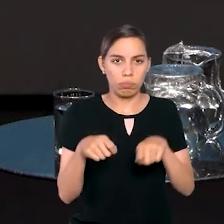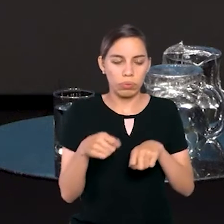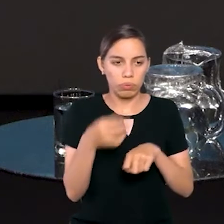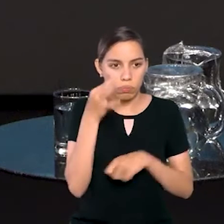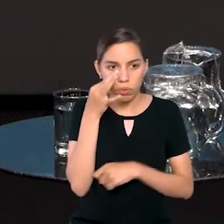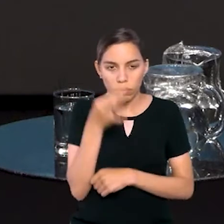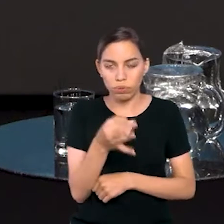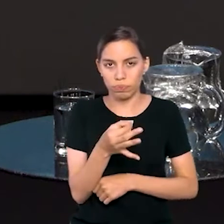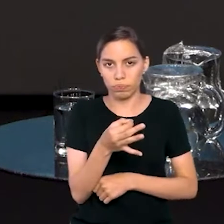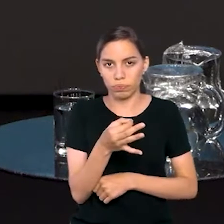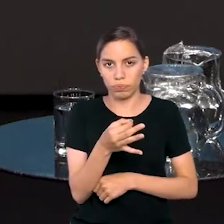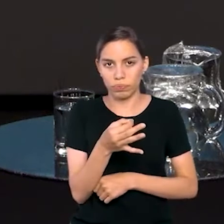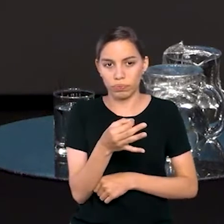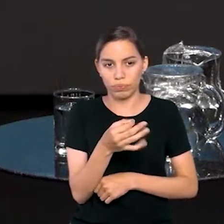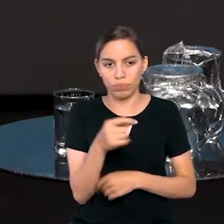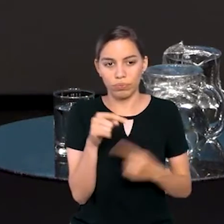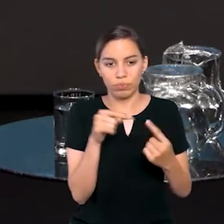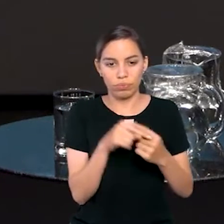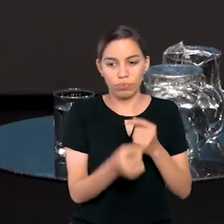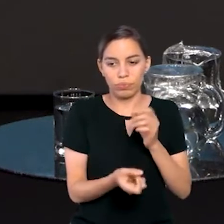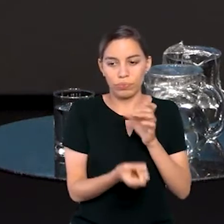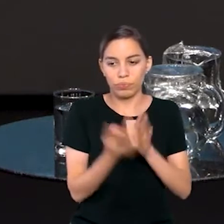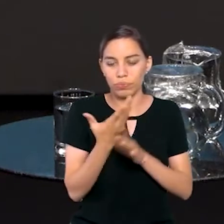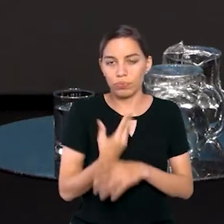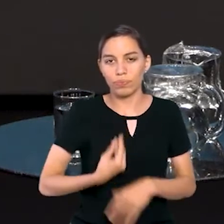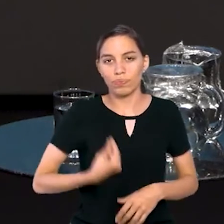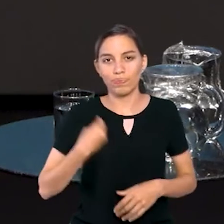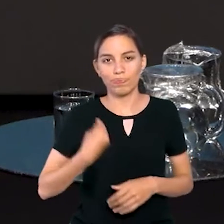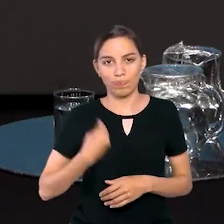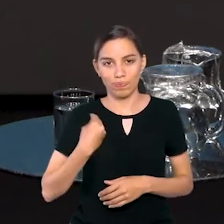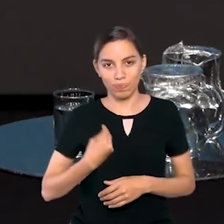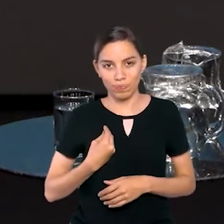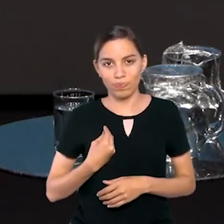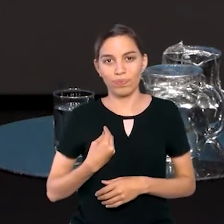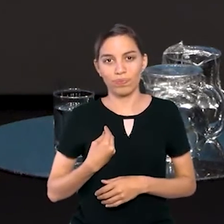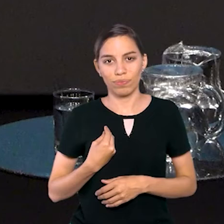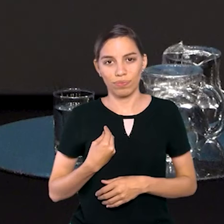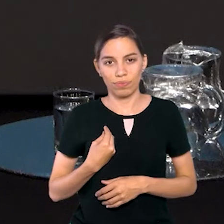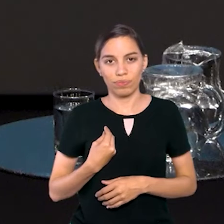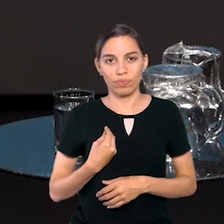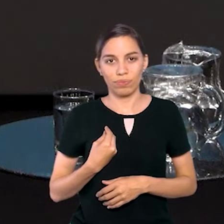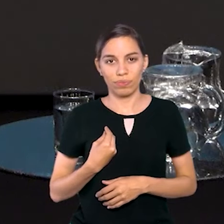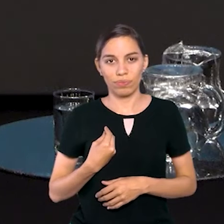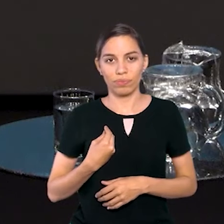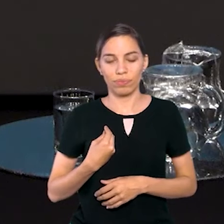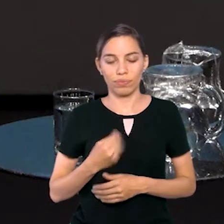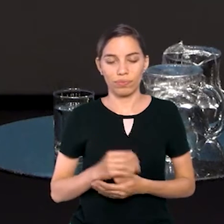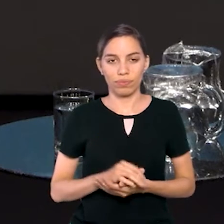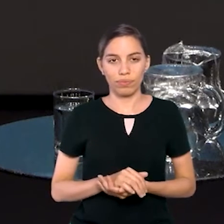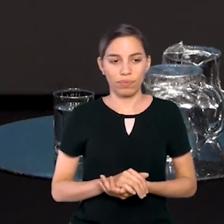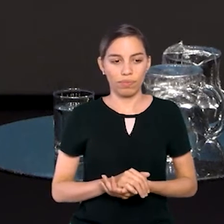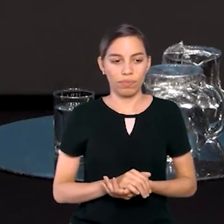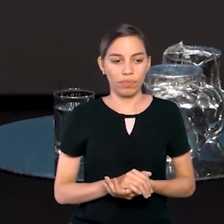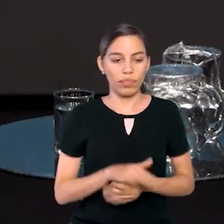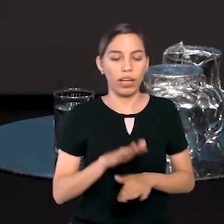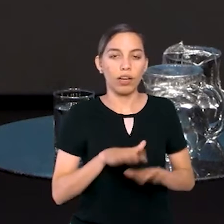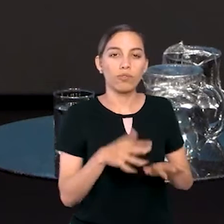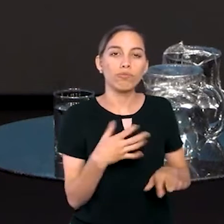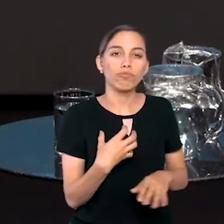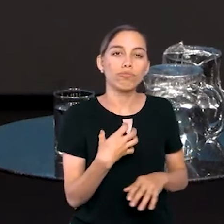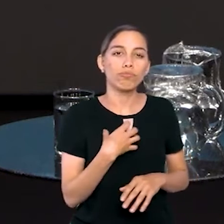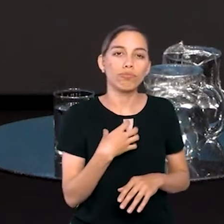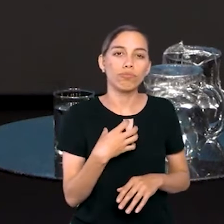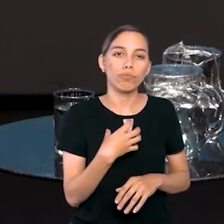atinar. Essa usina de produção de vida, que é esse organismo que, de alguma maneira, a